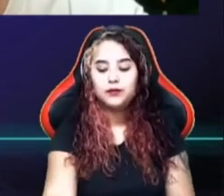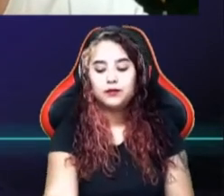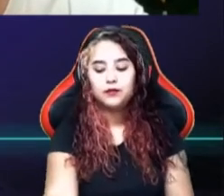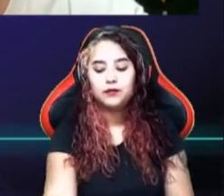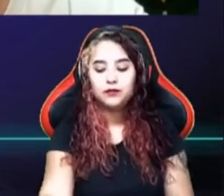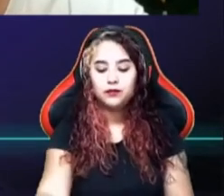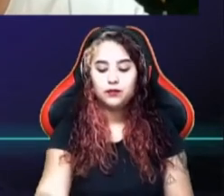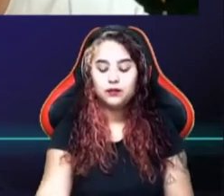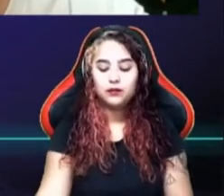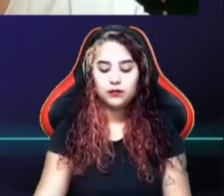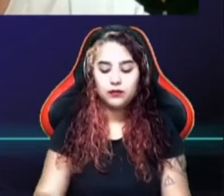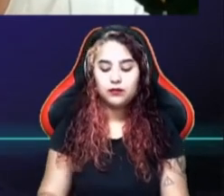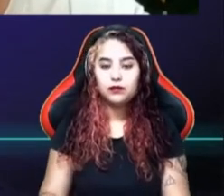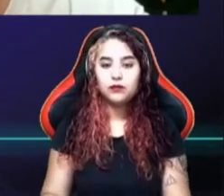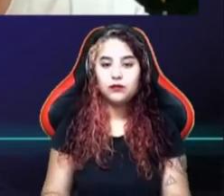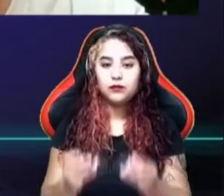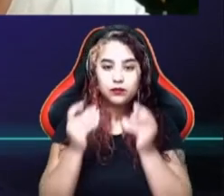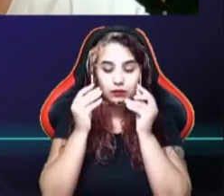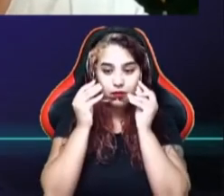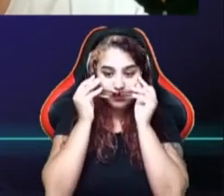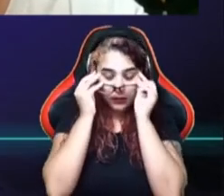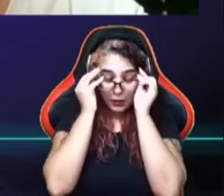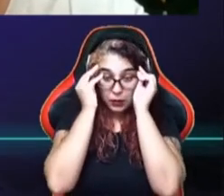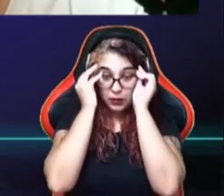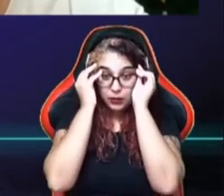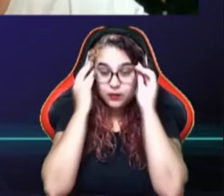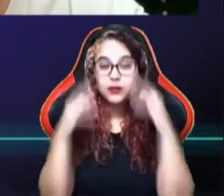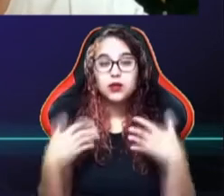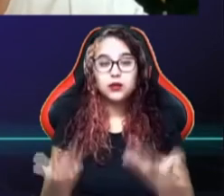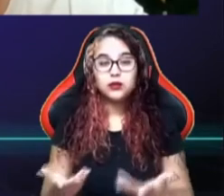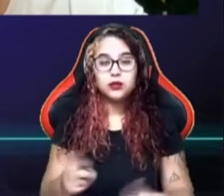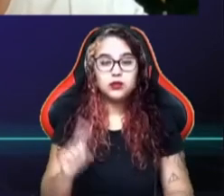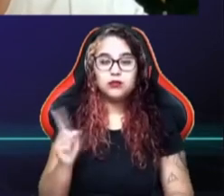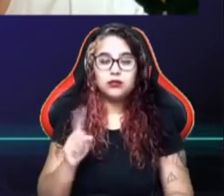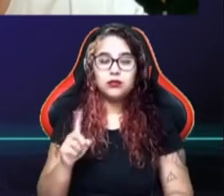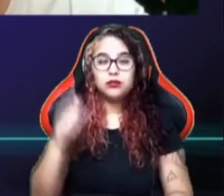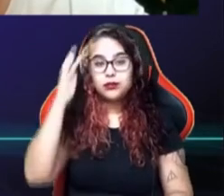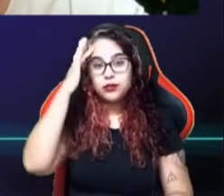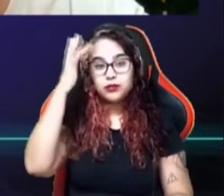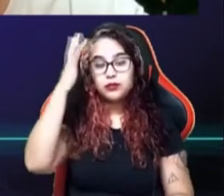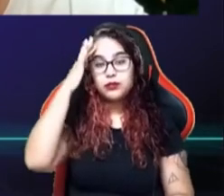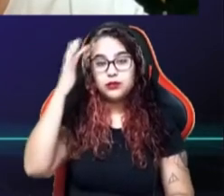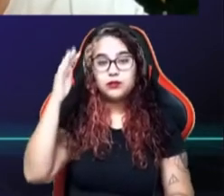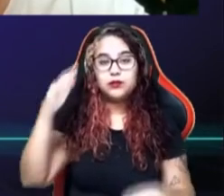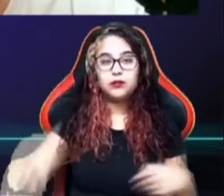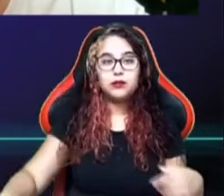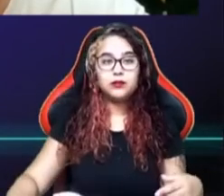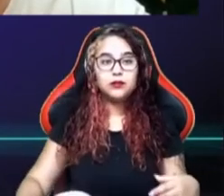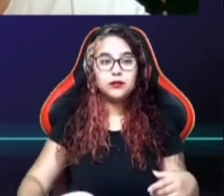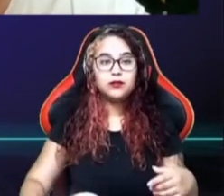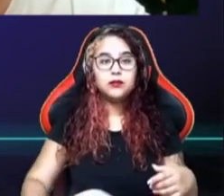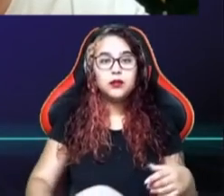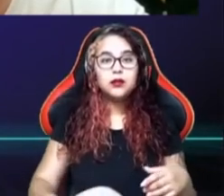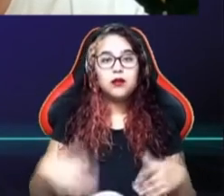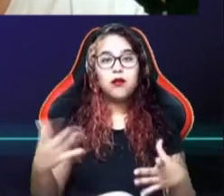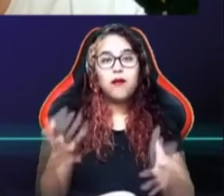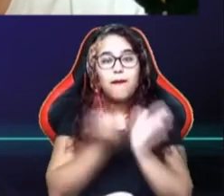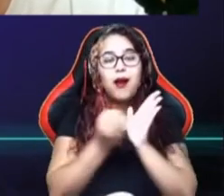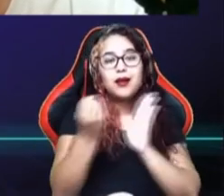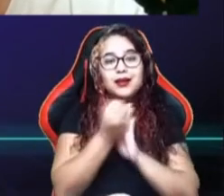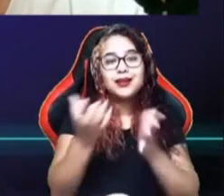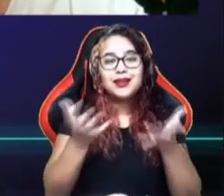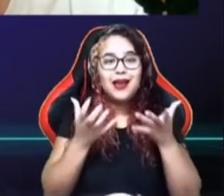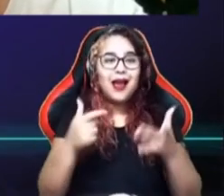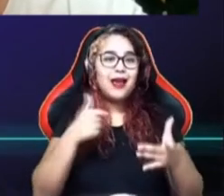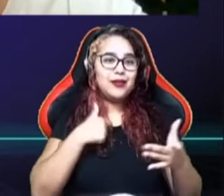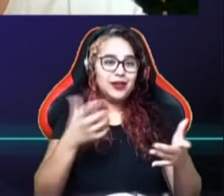pensava nisso de cara, mas quando a gente começou a ver lá que as marcas vieram para falar, pô, eu queria estar com a presença lá na Vaquinha e